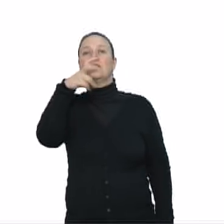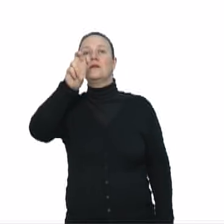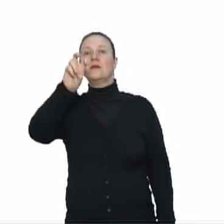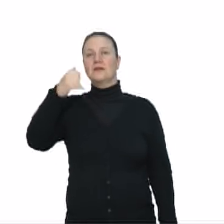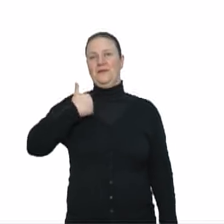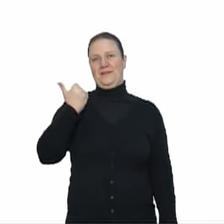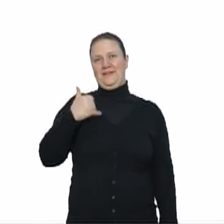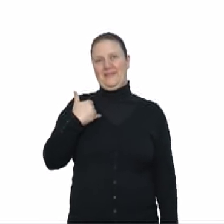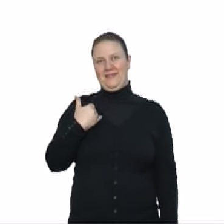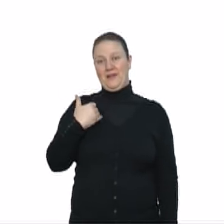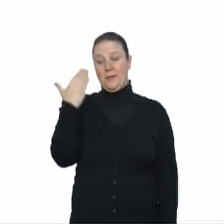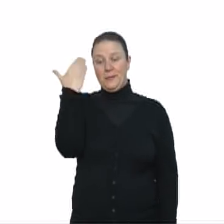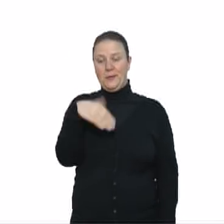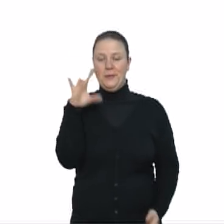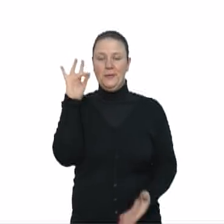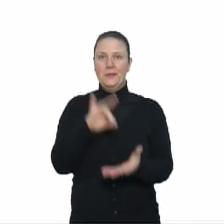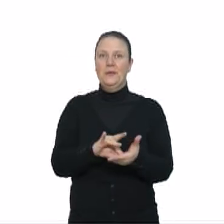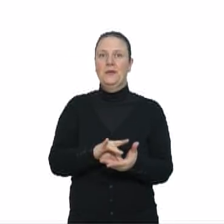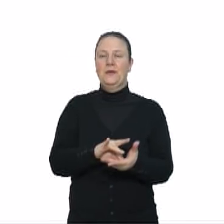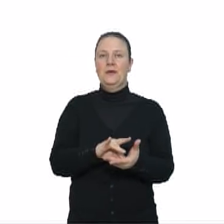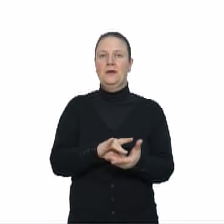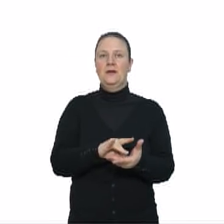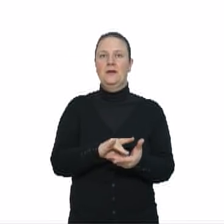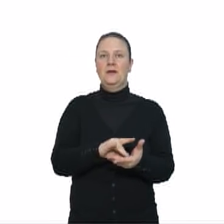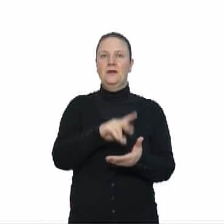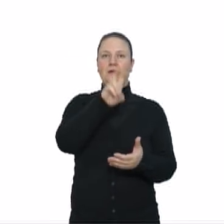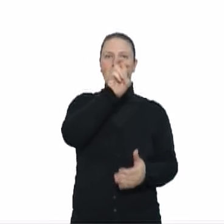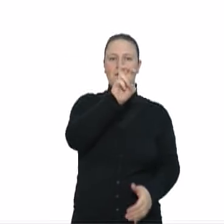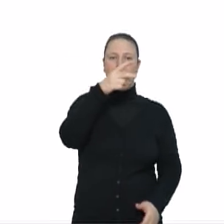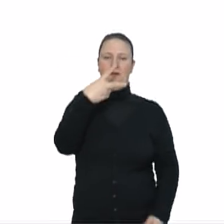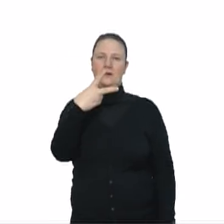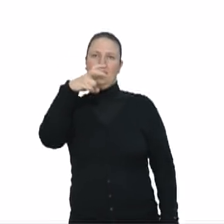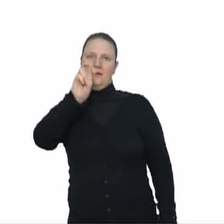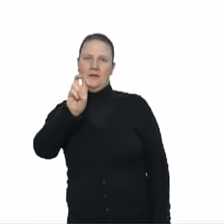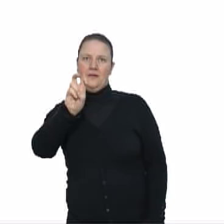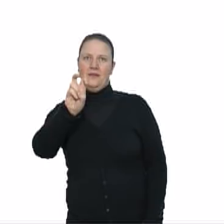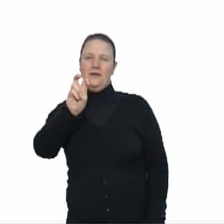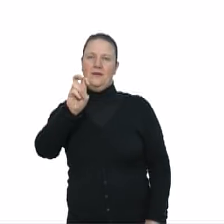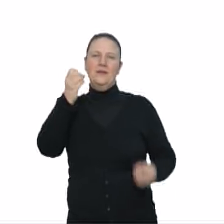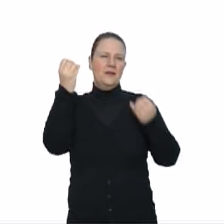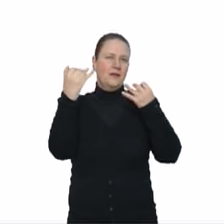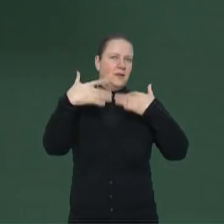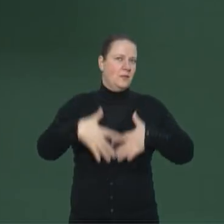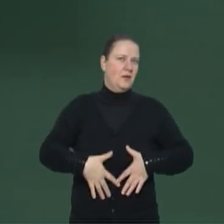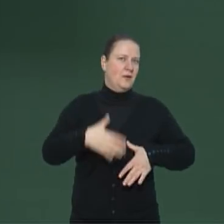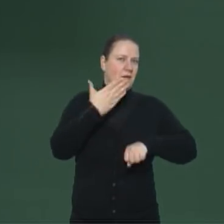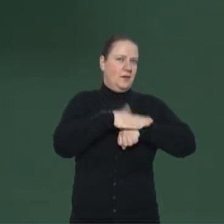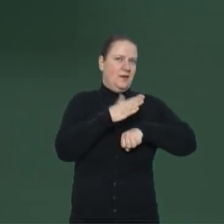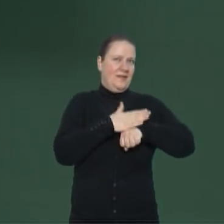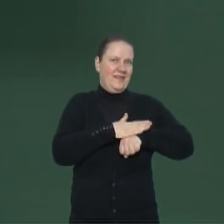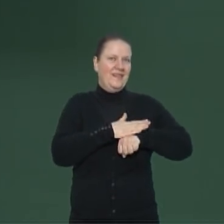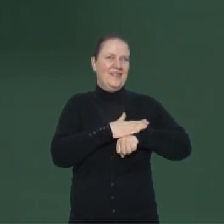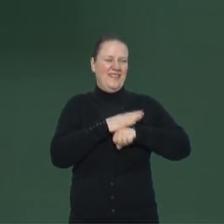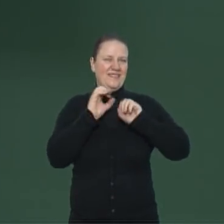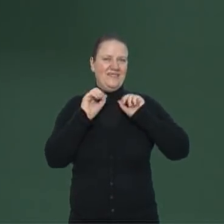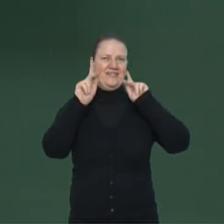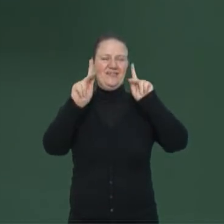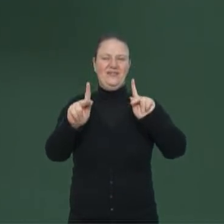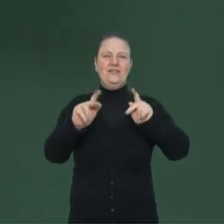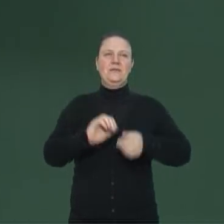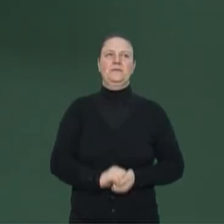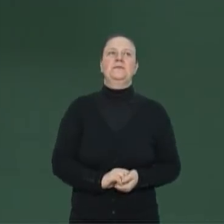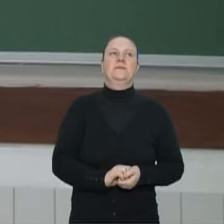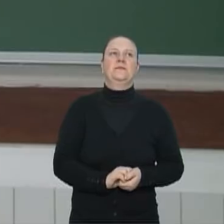a prova real, multiplica os dois, você vai ver que vai dar os 525 que disse lá no exercício, ok?